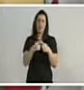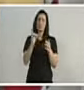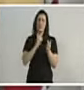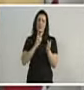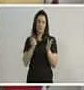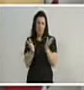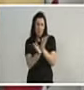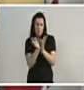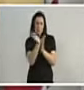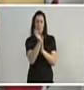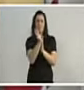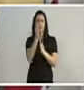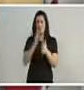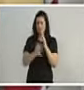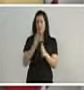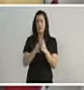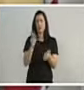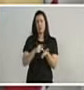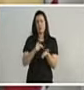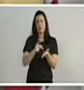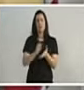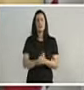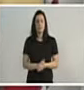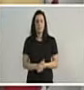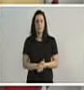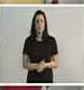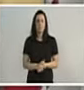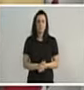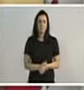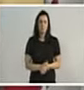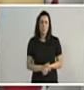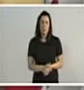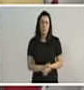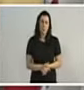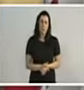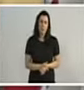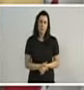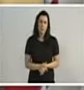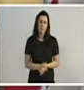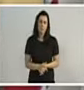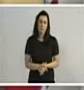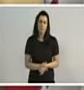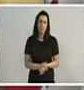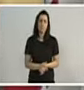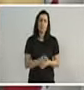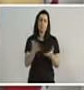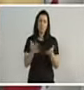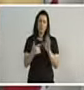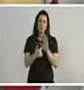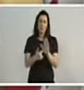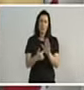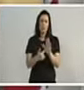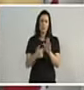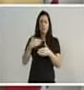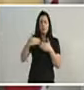país resolver os obstáculos que surgem muitas vezes no meio do caminho até chegar à solução quero que trazer agora na seqüência